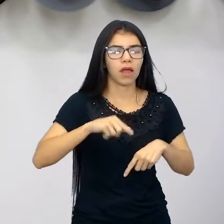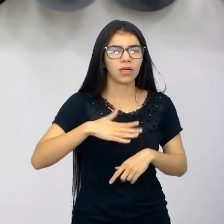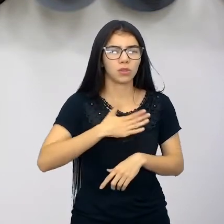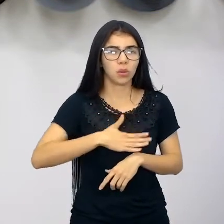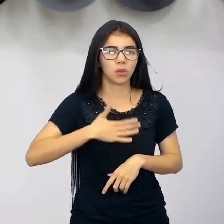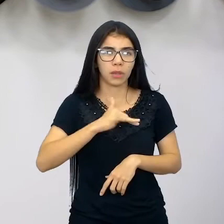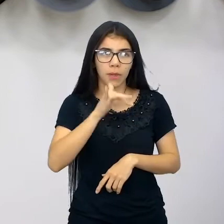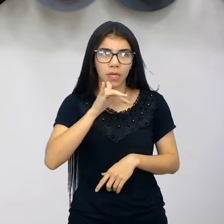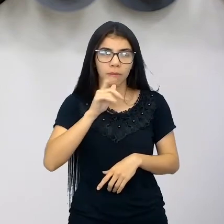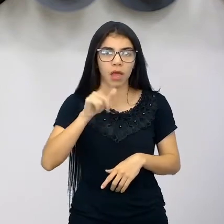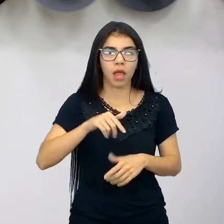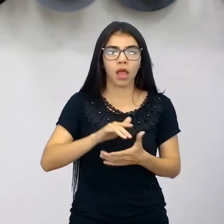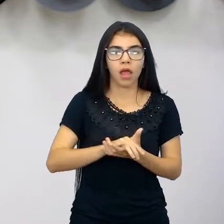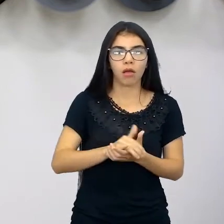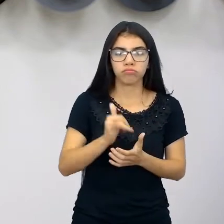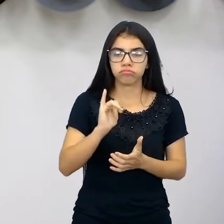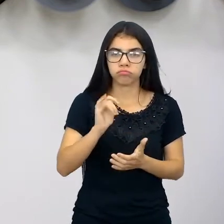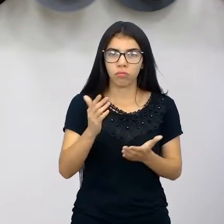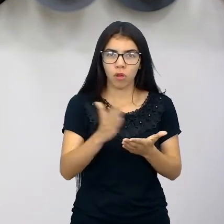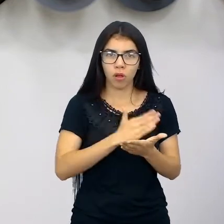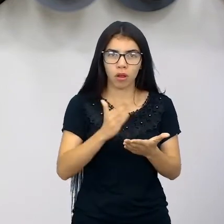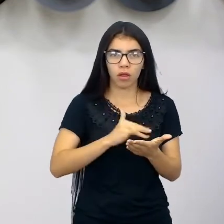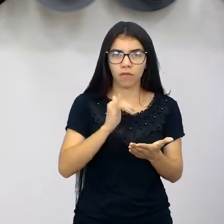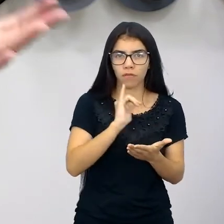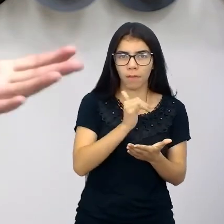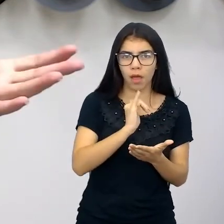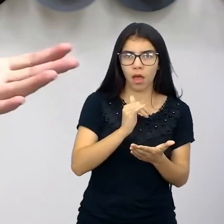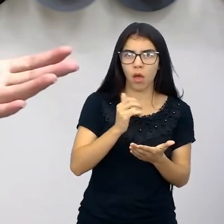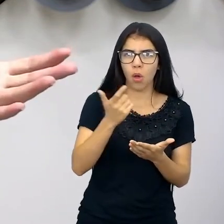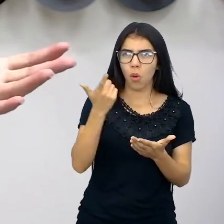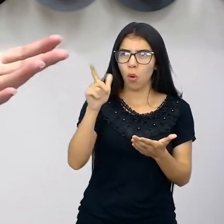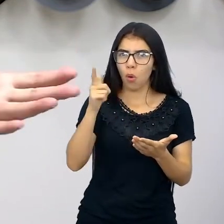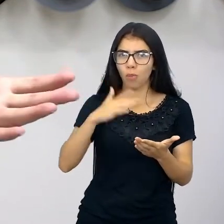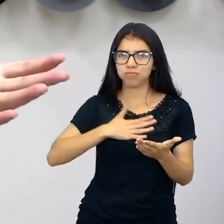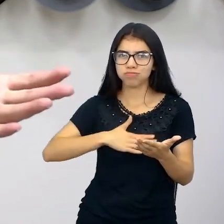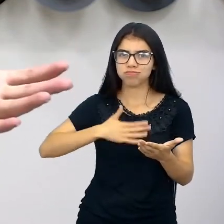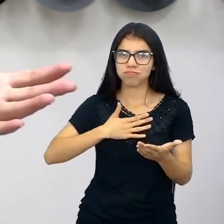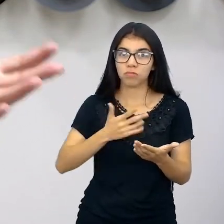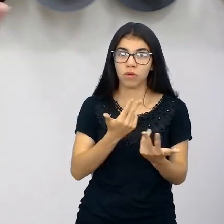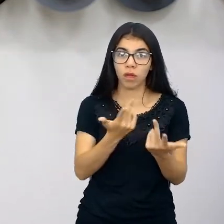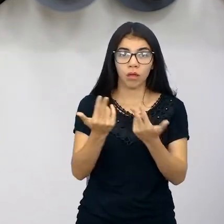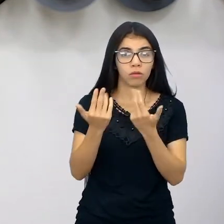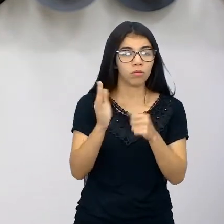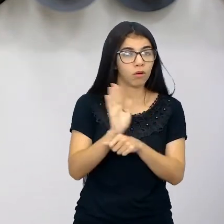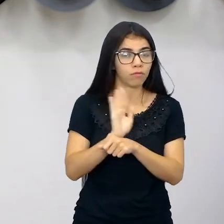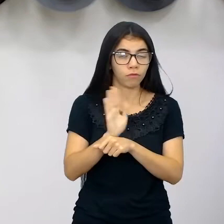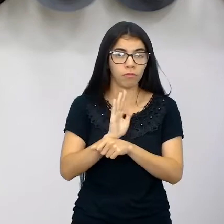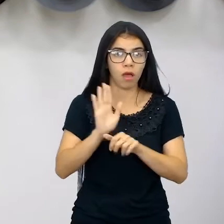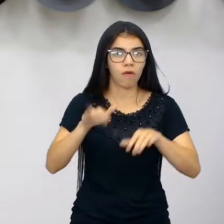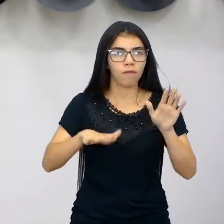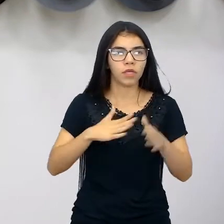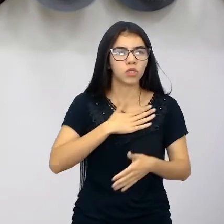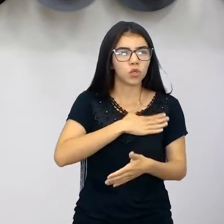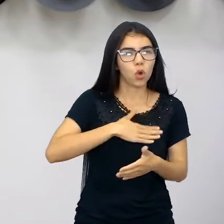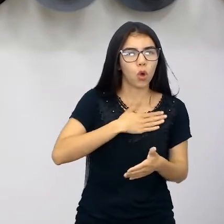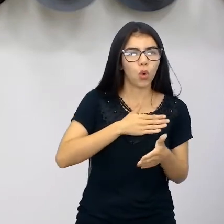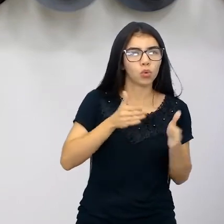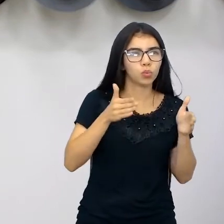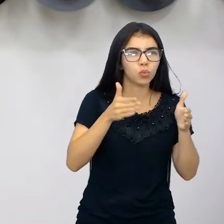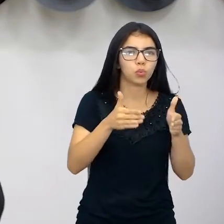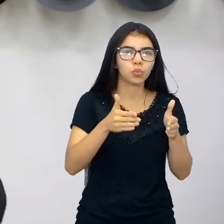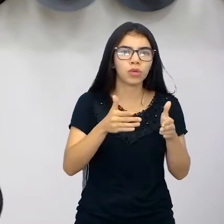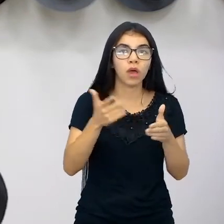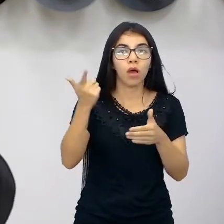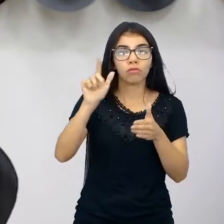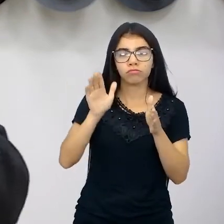gostava de um tipo de narrativa, outro de outra totalmente diferente. Então, isso pode ter acontecido com o filme também, né? Então, um gosta de um tipo de filme, o outro grupo. Então,